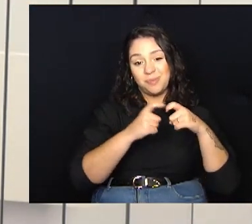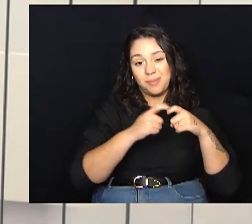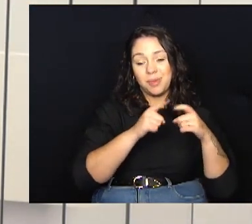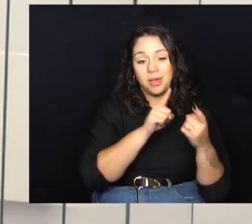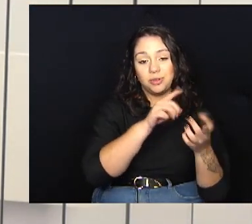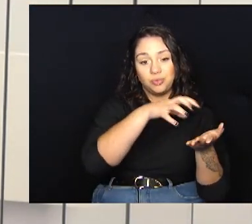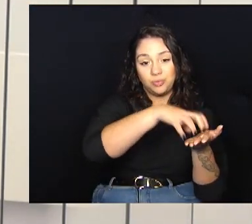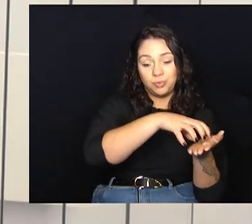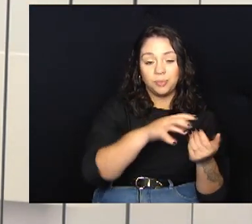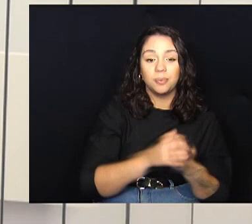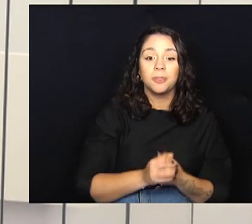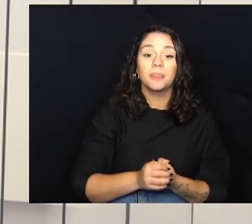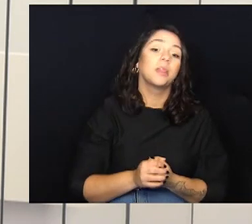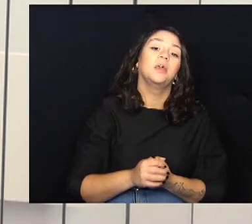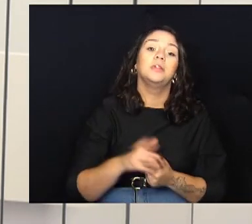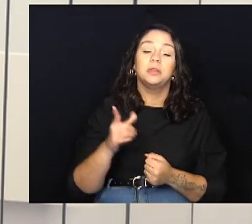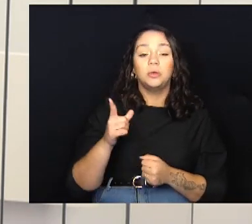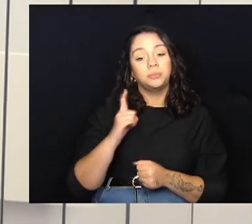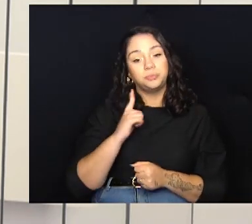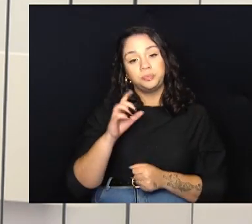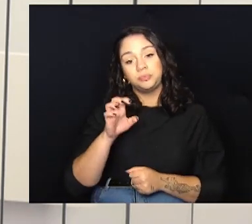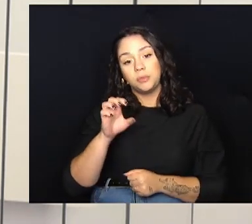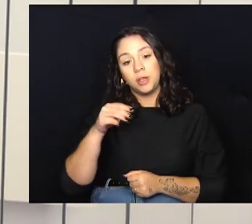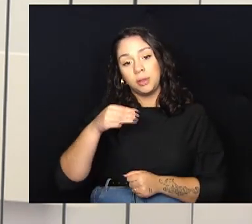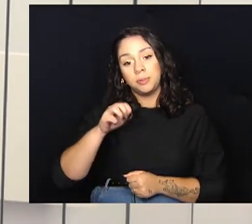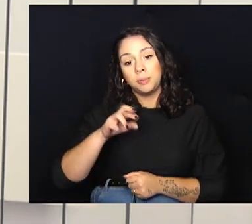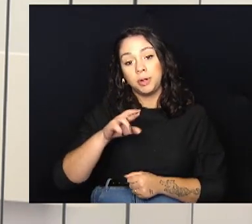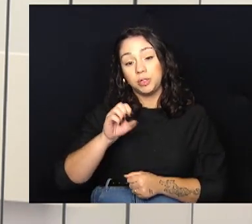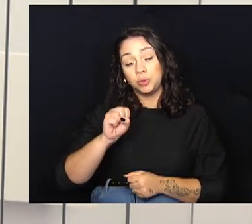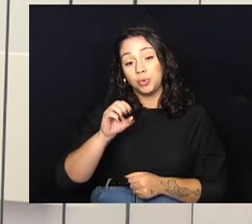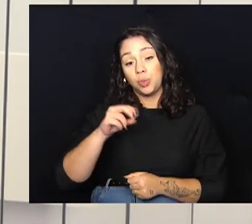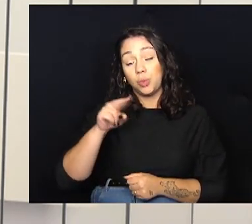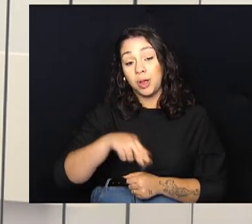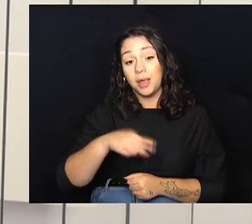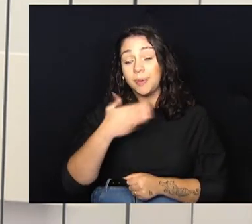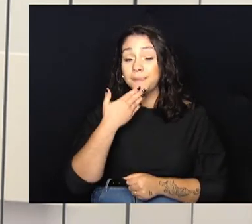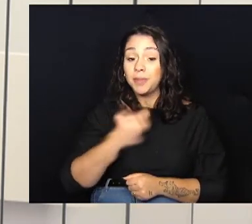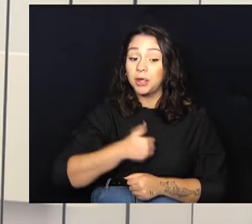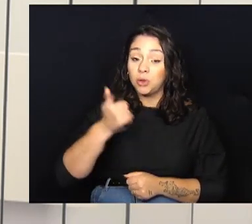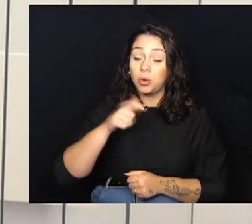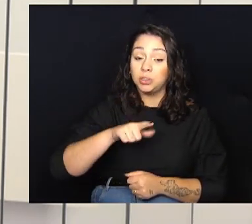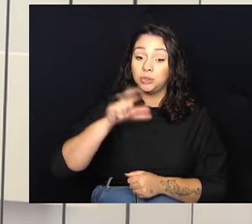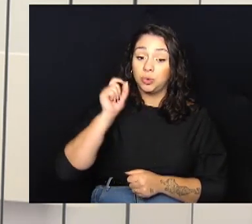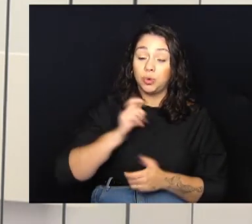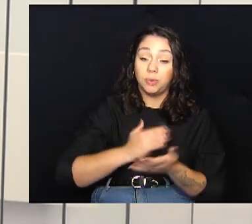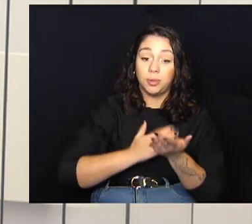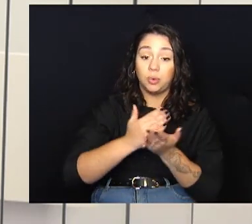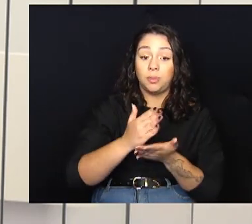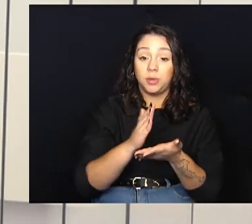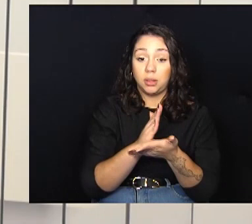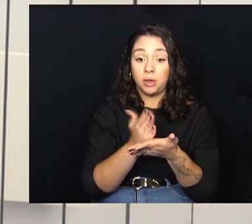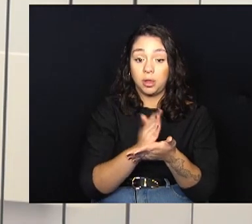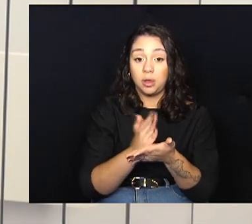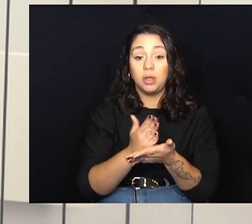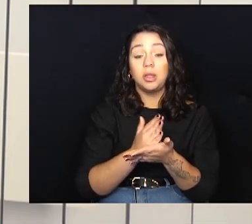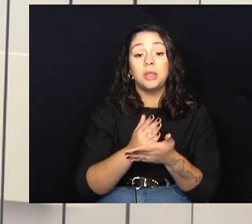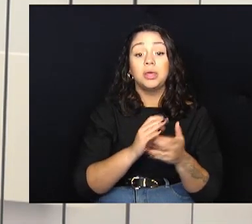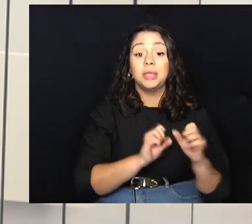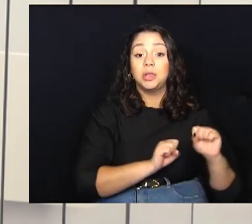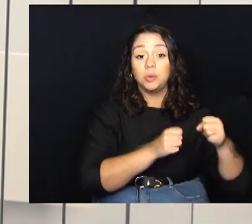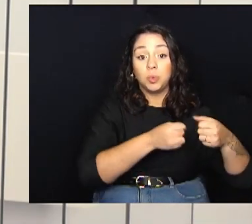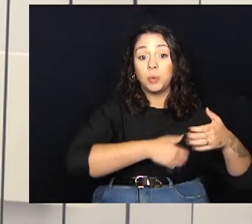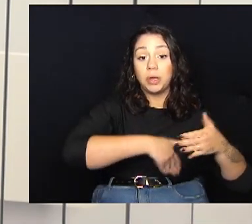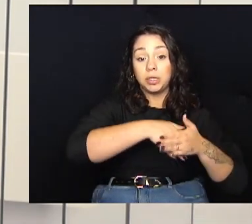o Anderson deve entrar no meio campo são os favoritos para começarem a partida entre os titulares e no ataque